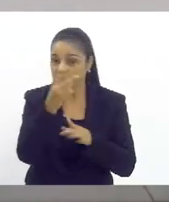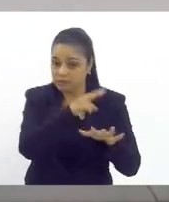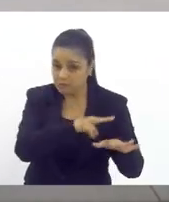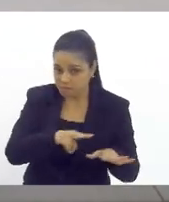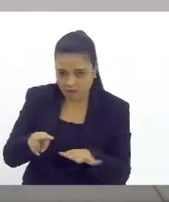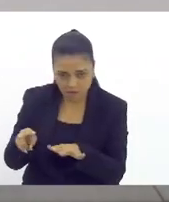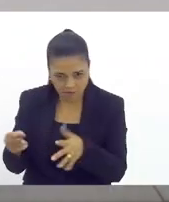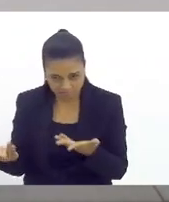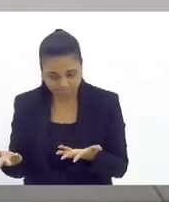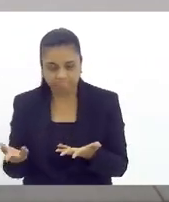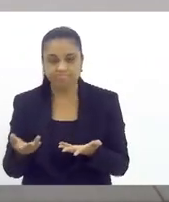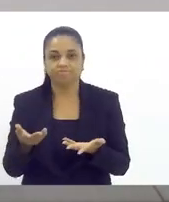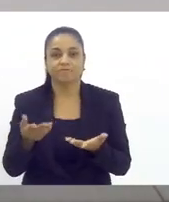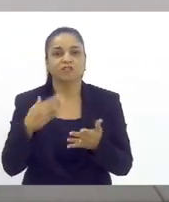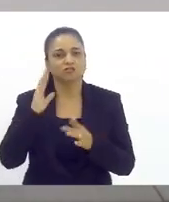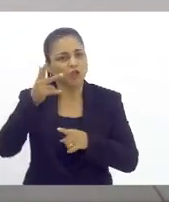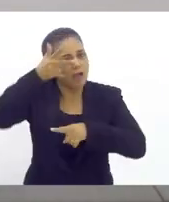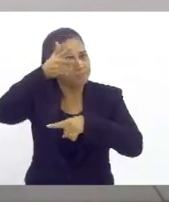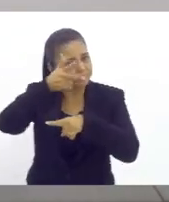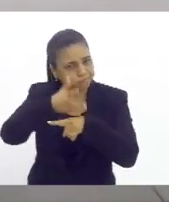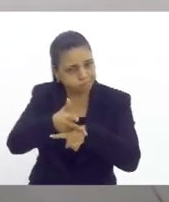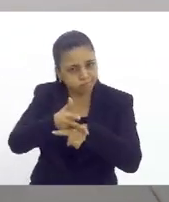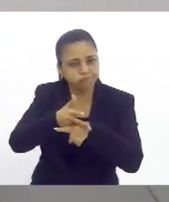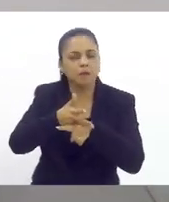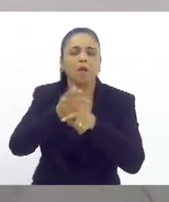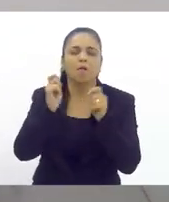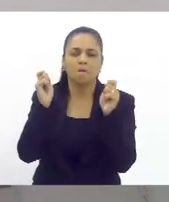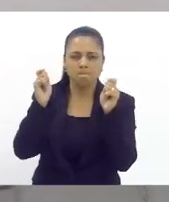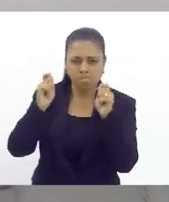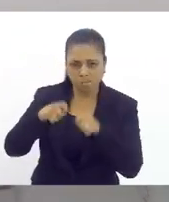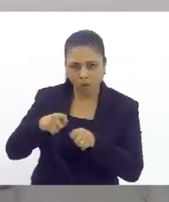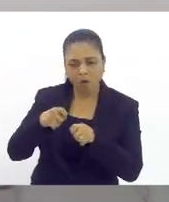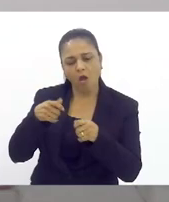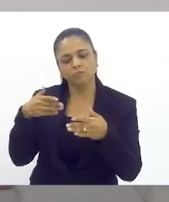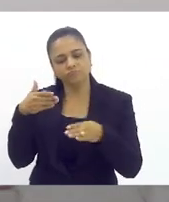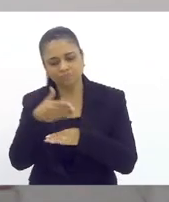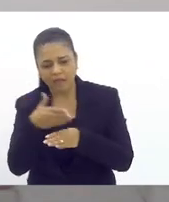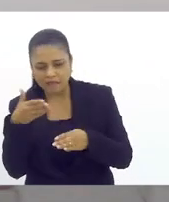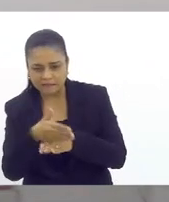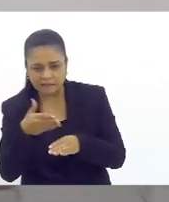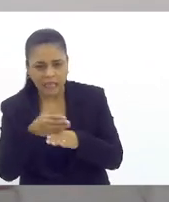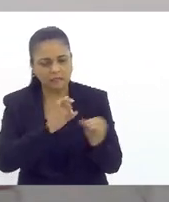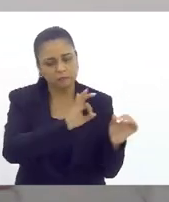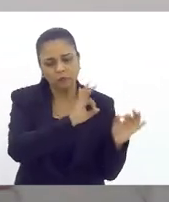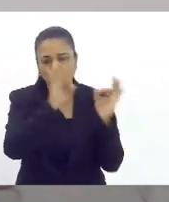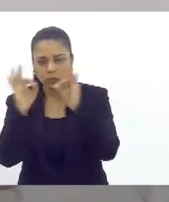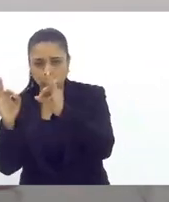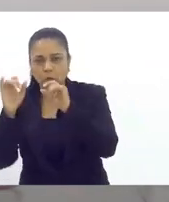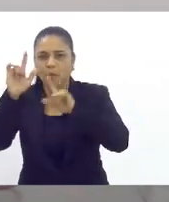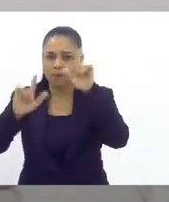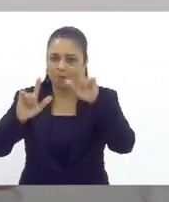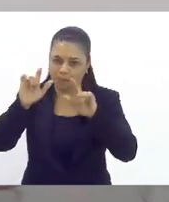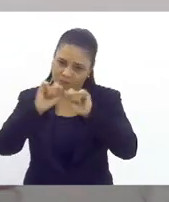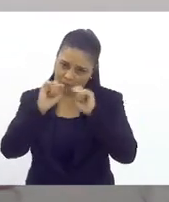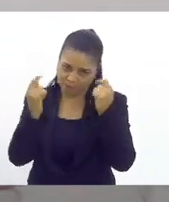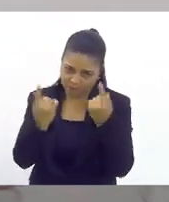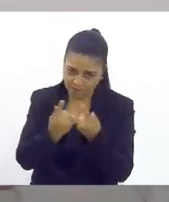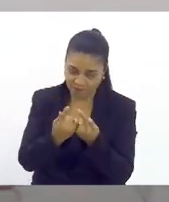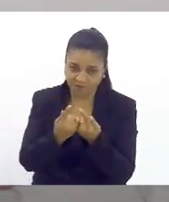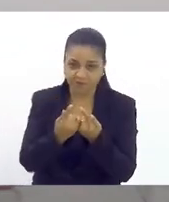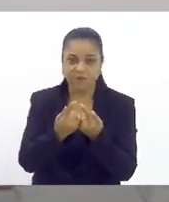inclusive Tá gravado isso as pessoas podem ter acesso ao programa da tv Leste Mais uma vez eu agradeço aqui